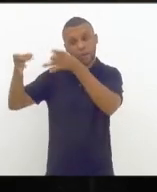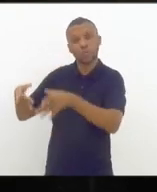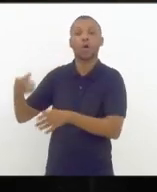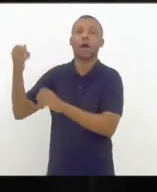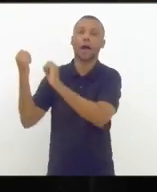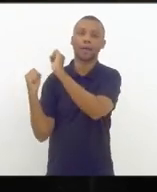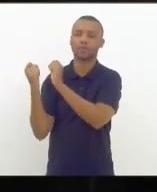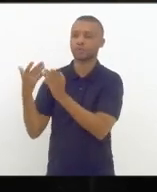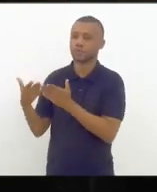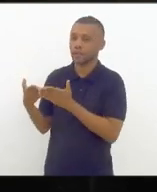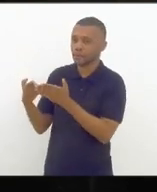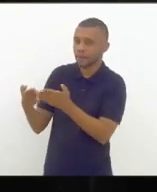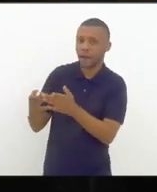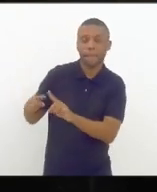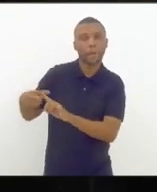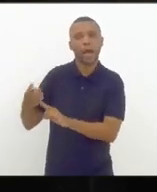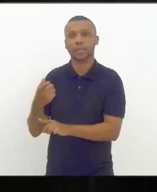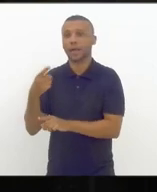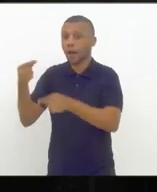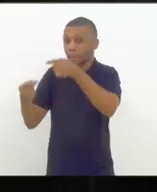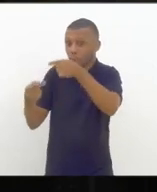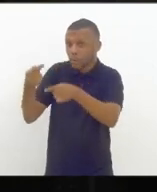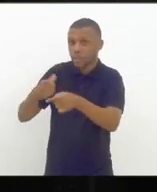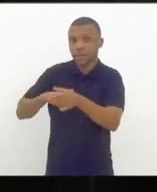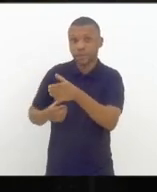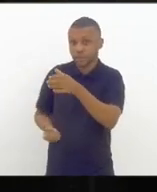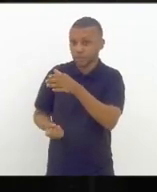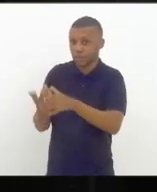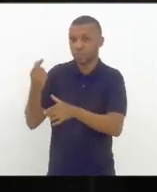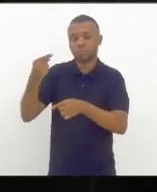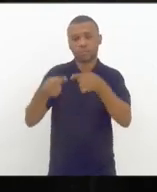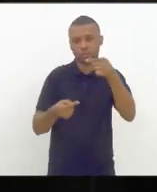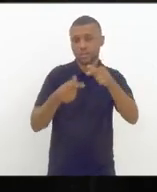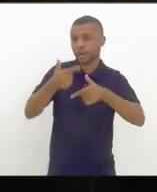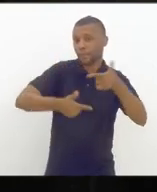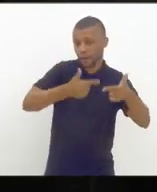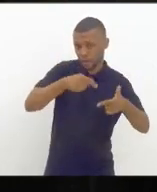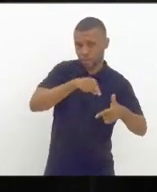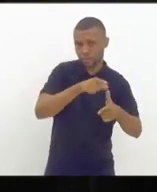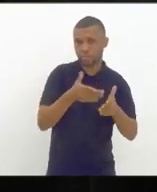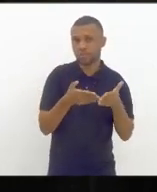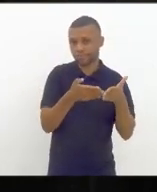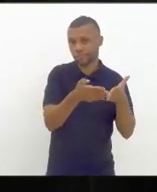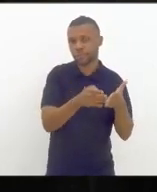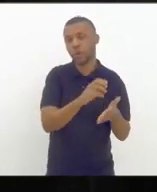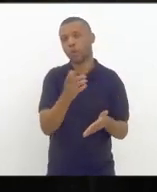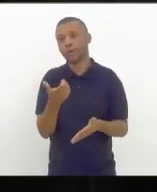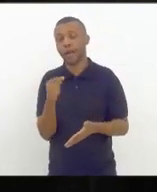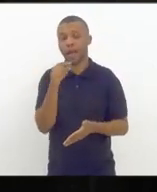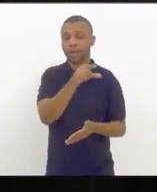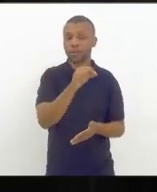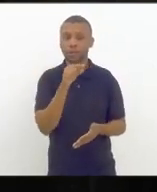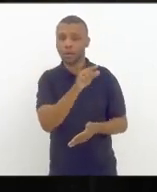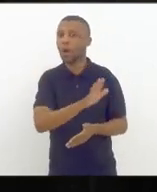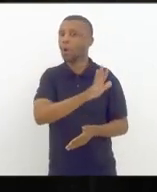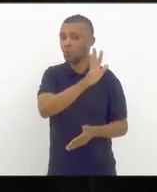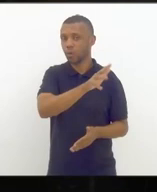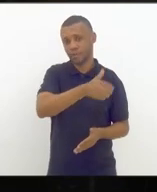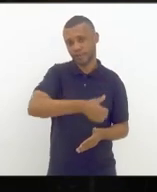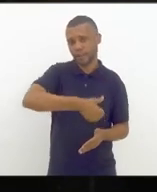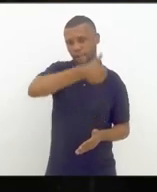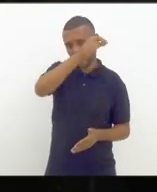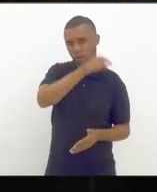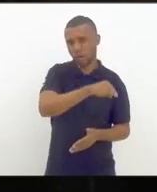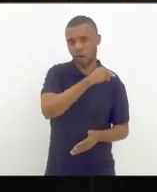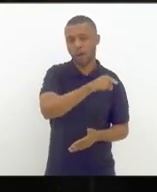que abandonou a política que estava gerando emprego na indústria naval Ou aquele que gerou esse emprego através de uma política que obrigou a Petrobras a encomendar